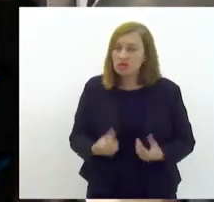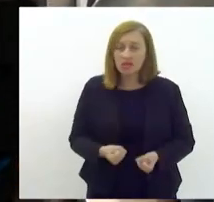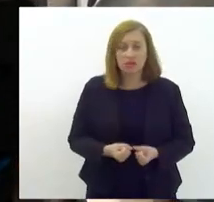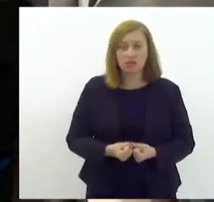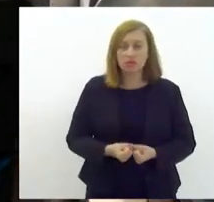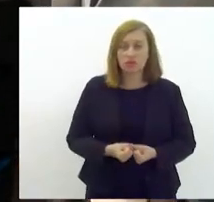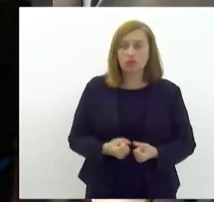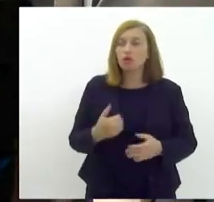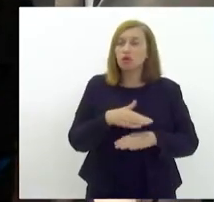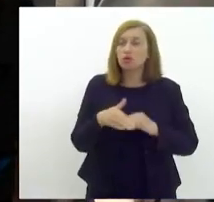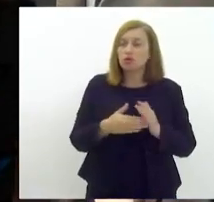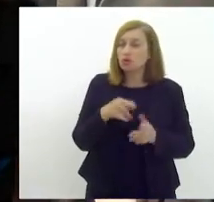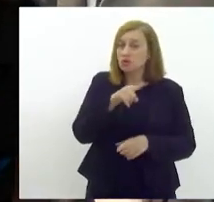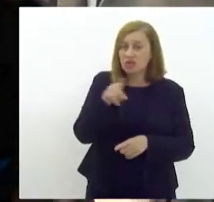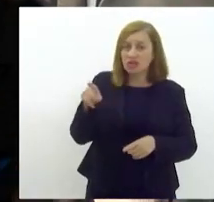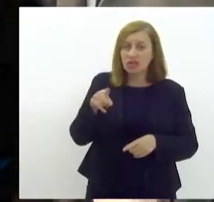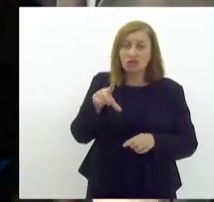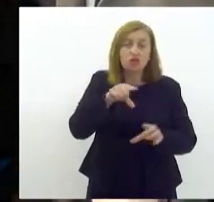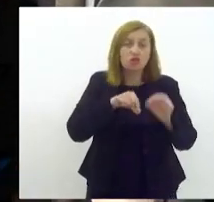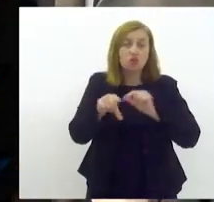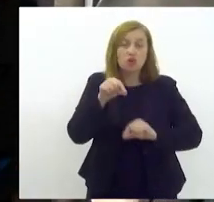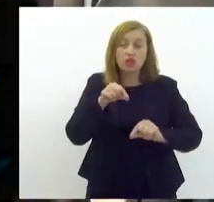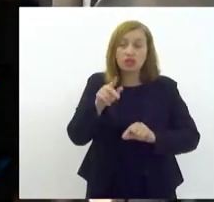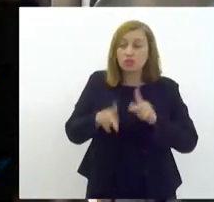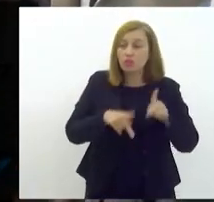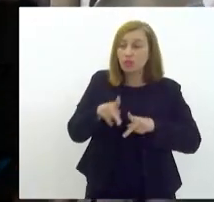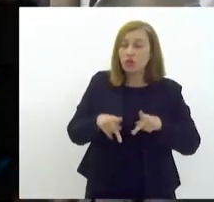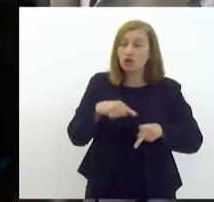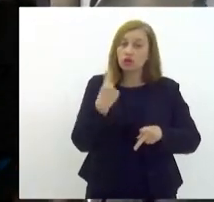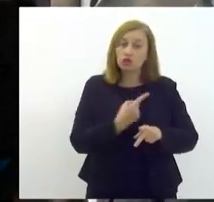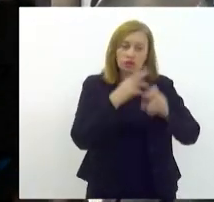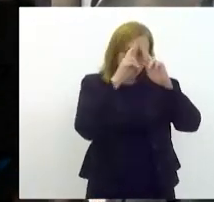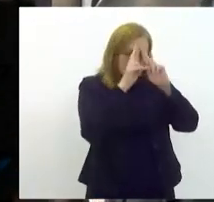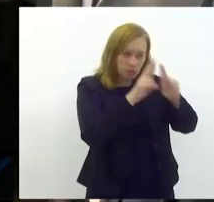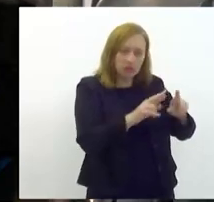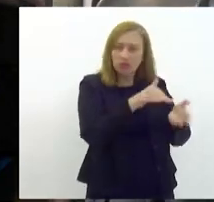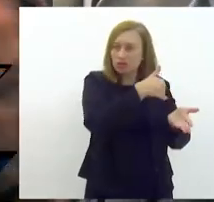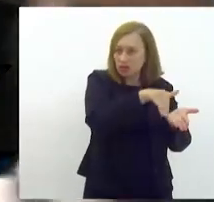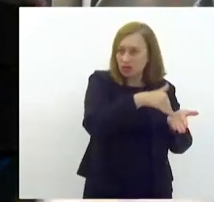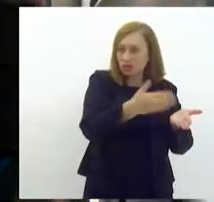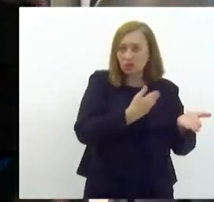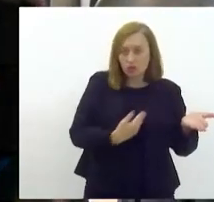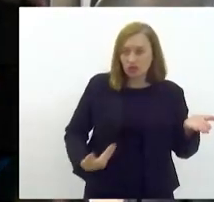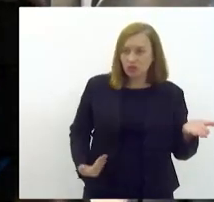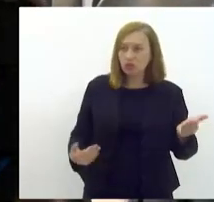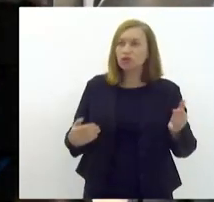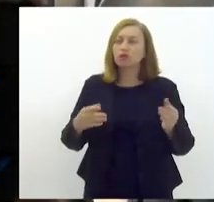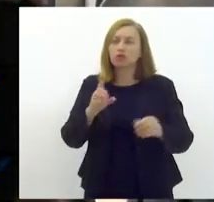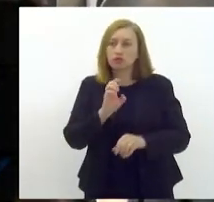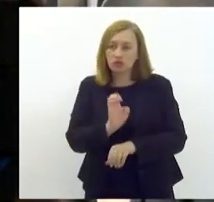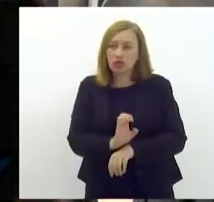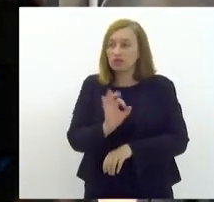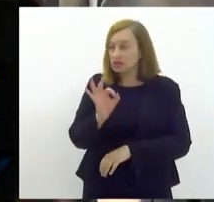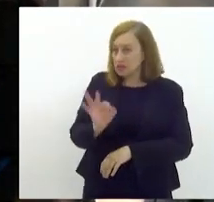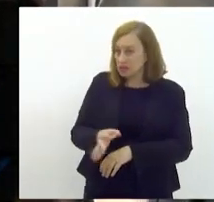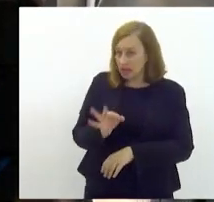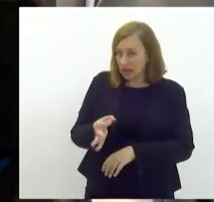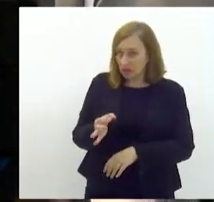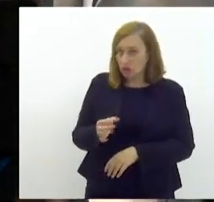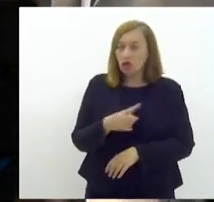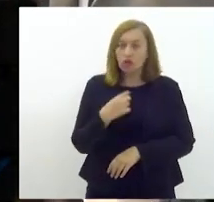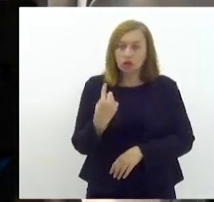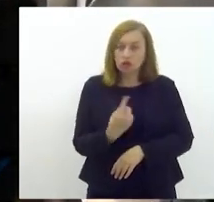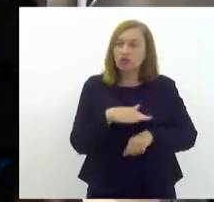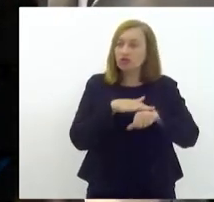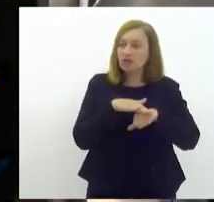todos aqui foram eleitos Assim como nós respeitamos os secretários e o governador do Estado por Óbvio e nós